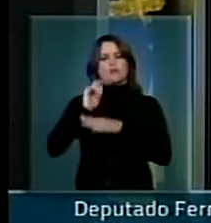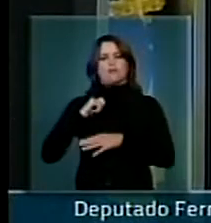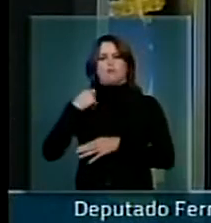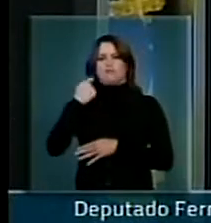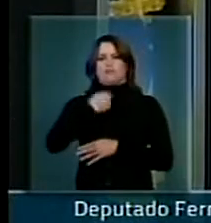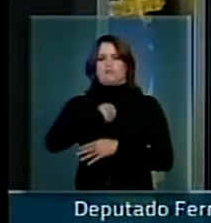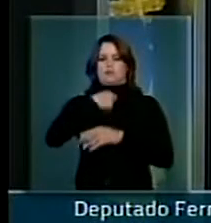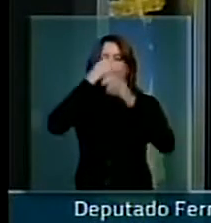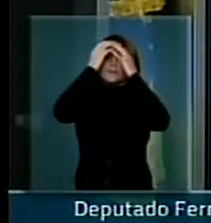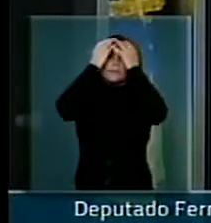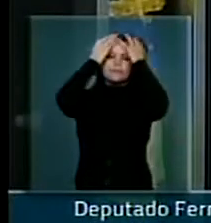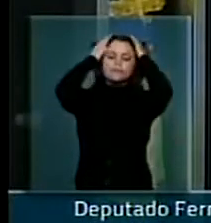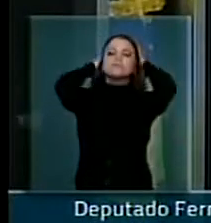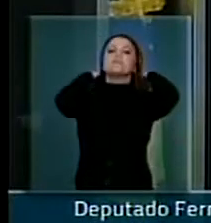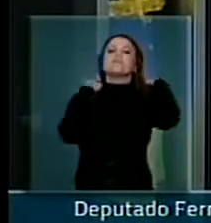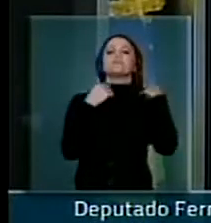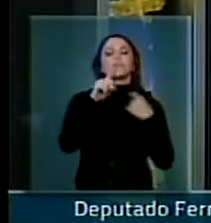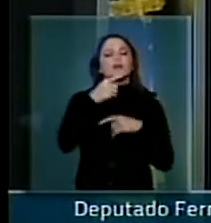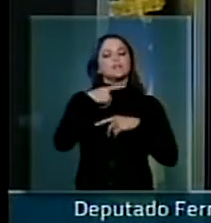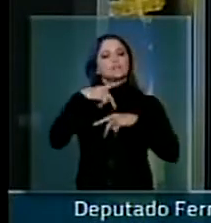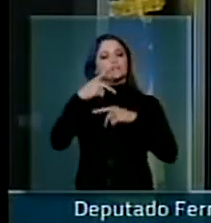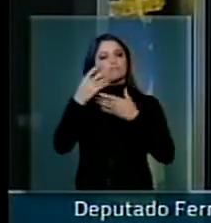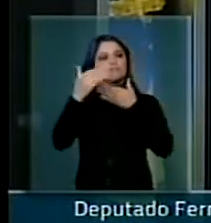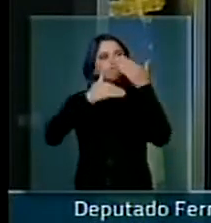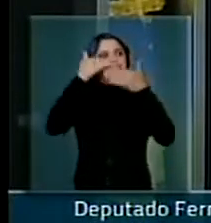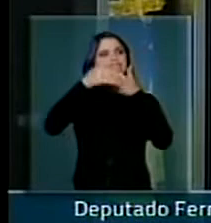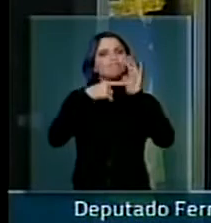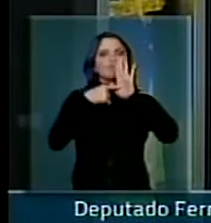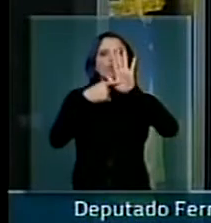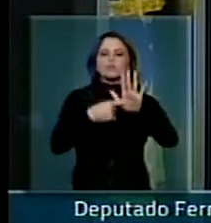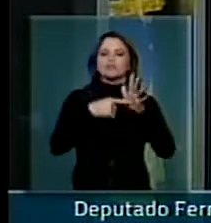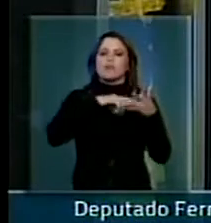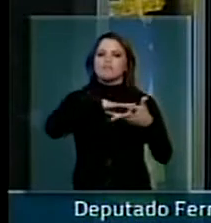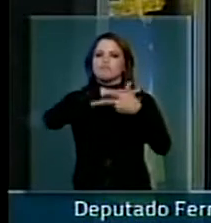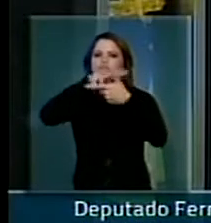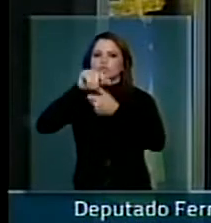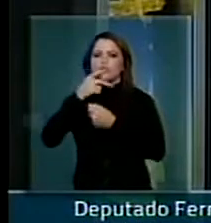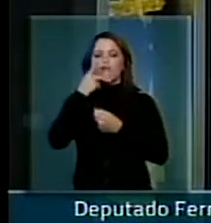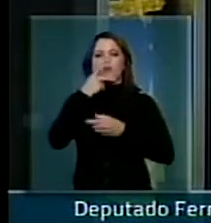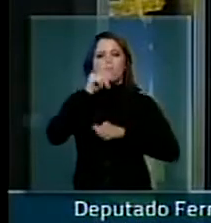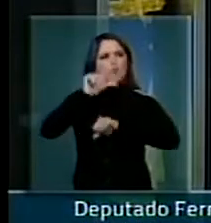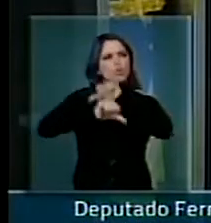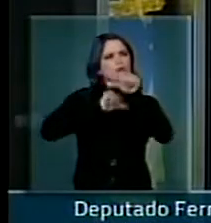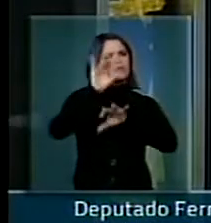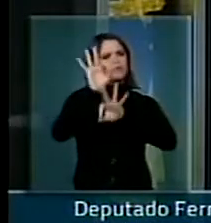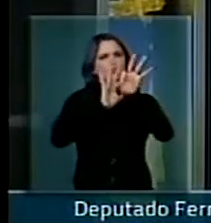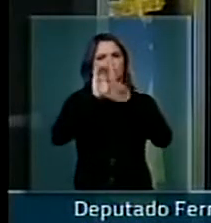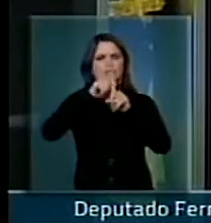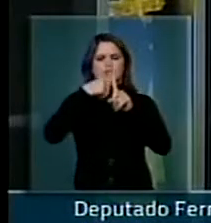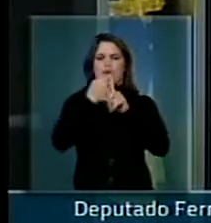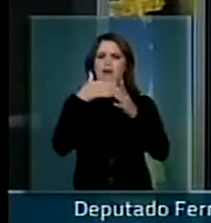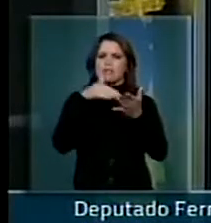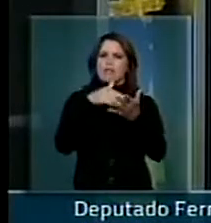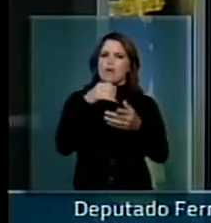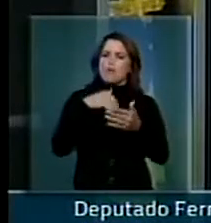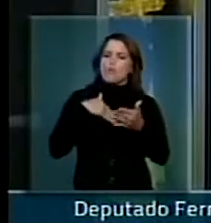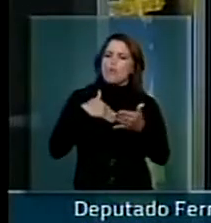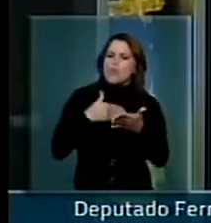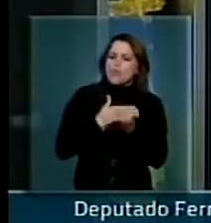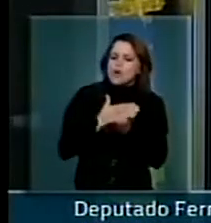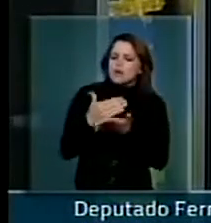Espanha. Esses avanços fazem do Brasil um exemplo mundial da mudança de estrutura social. Se até o início dos anos